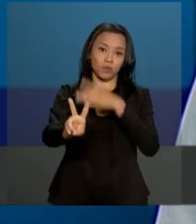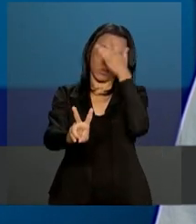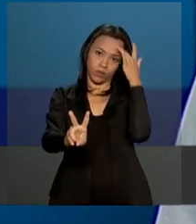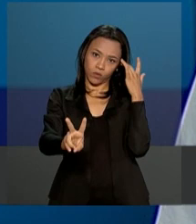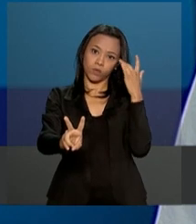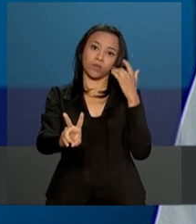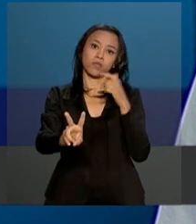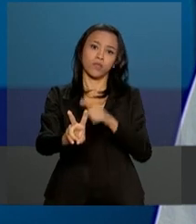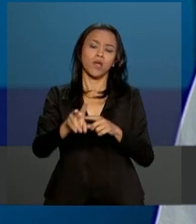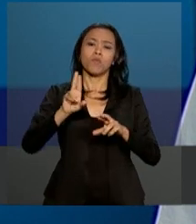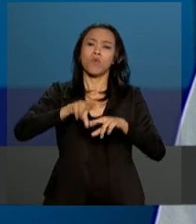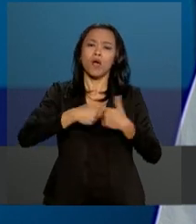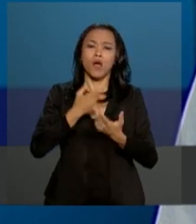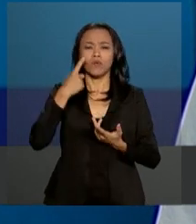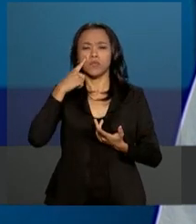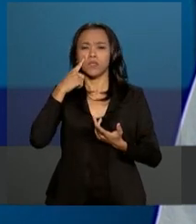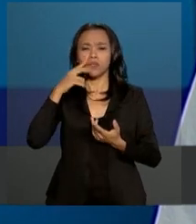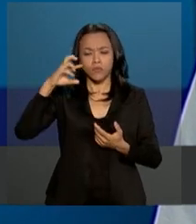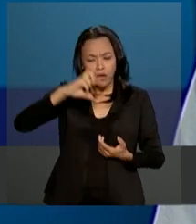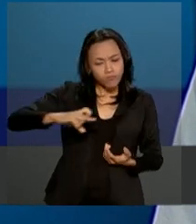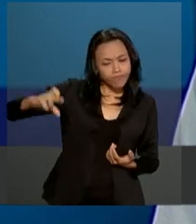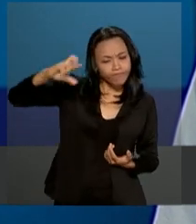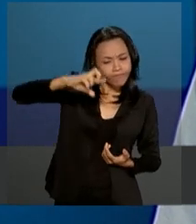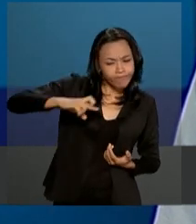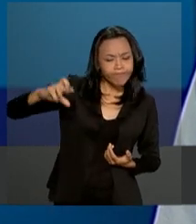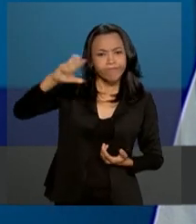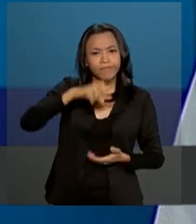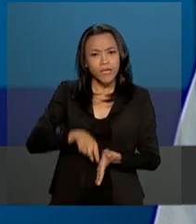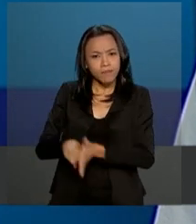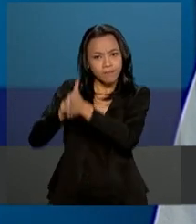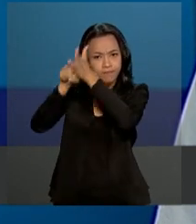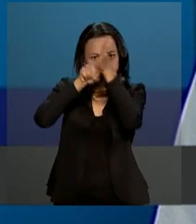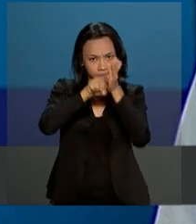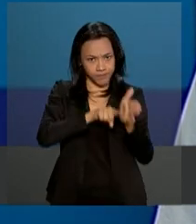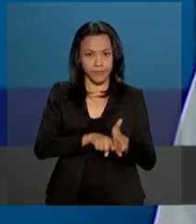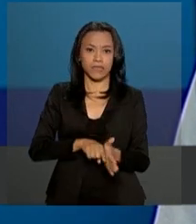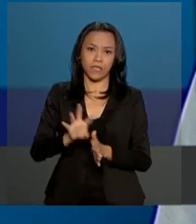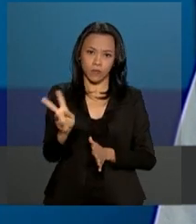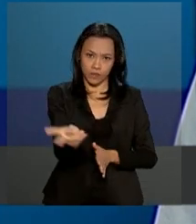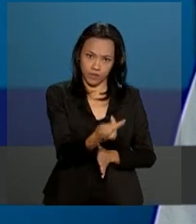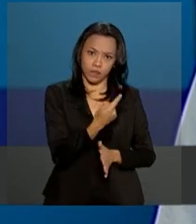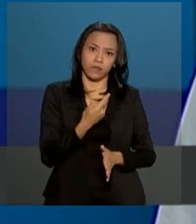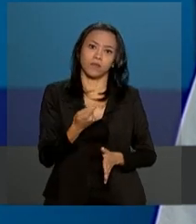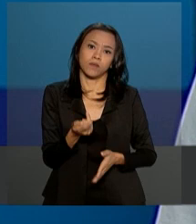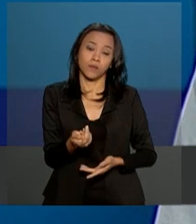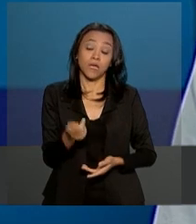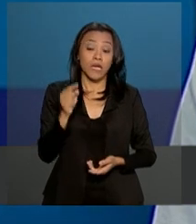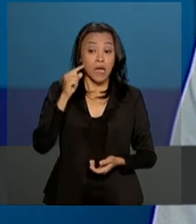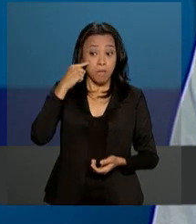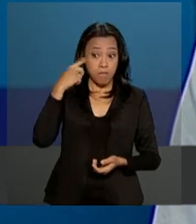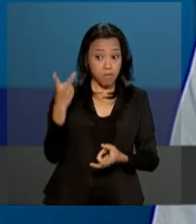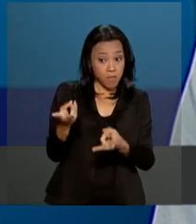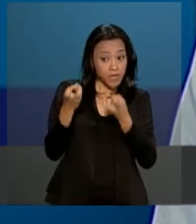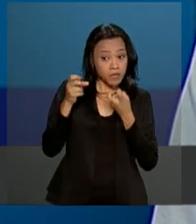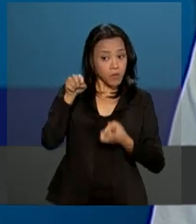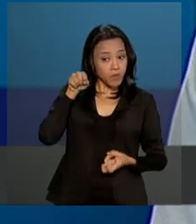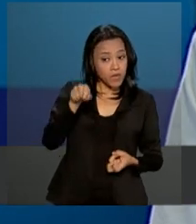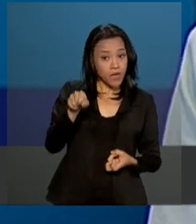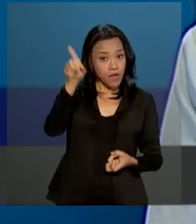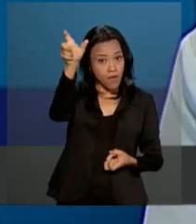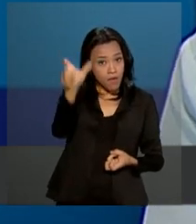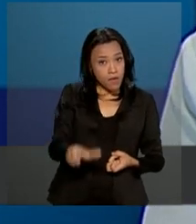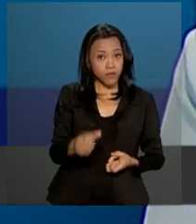de rotina de fiscalização é foi detectado que as pessoas portavam esses